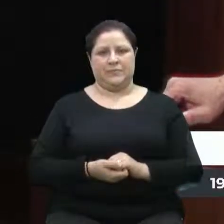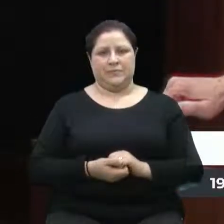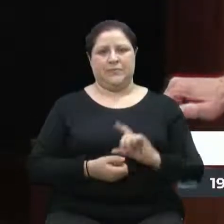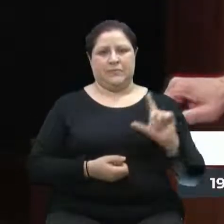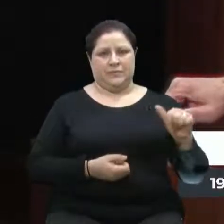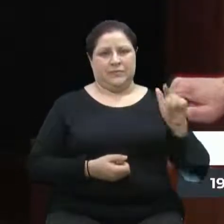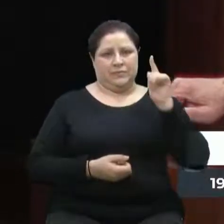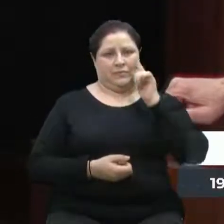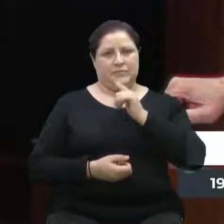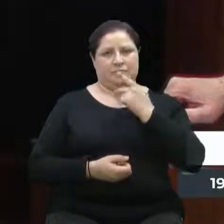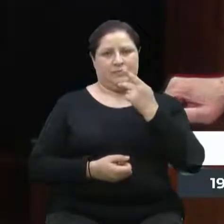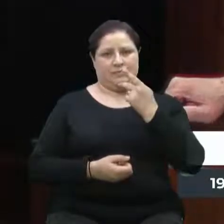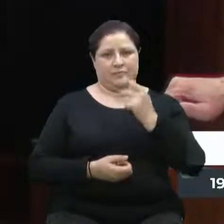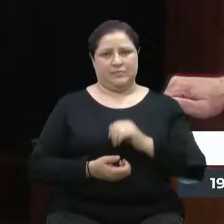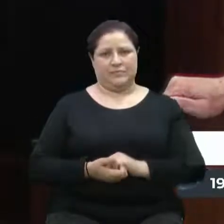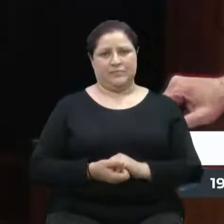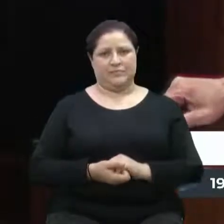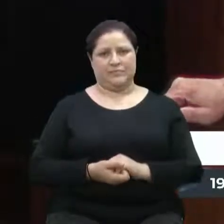vereador.